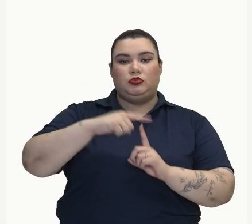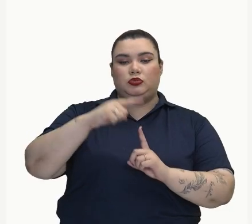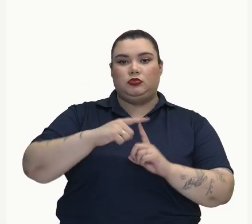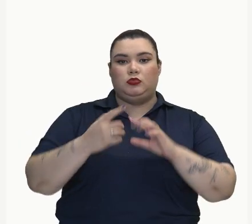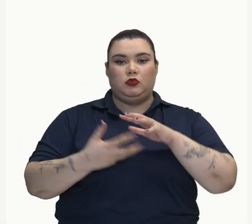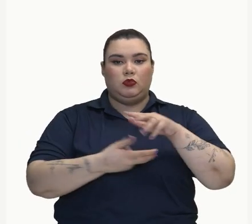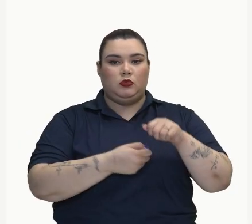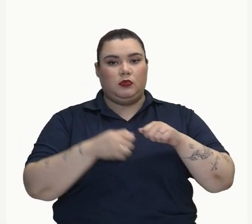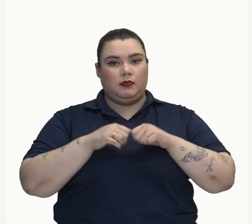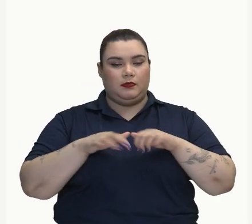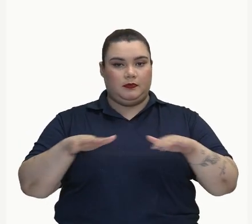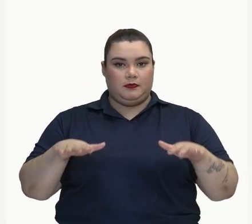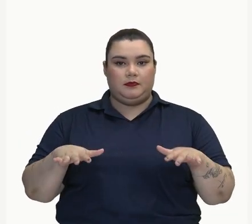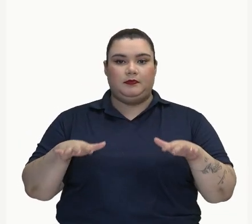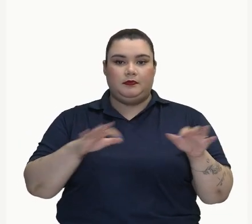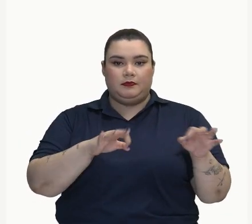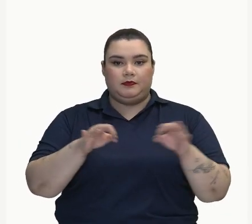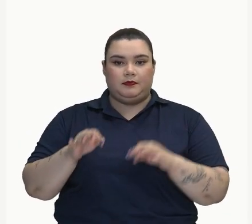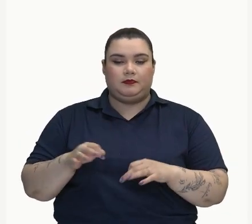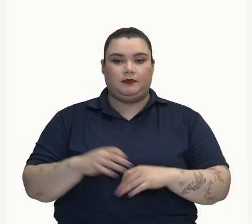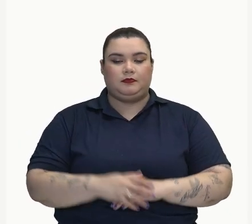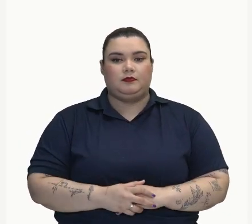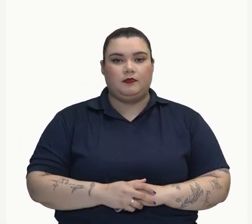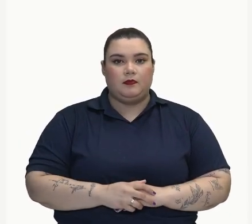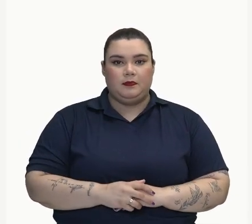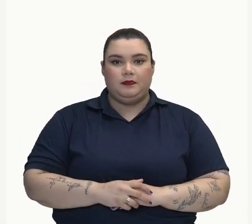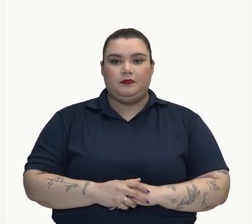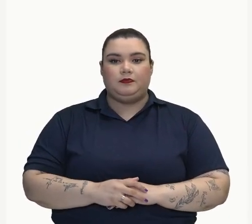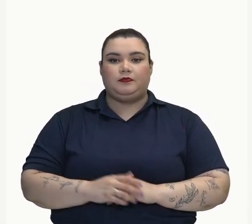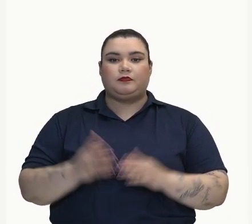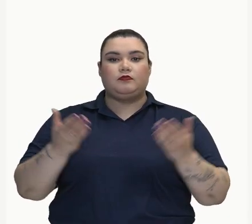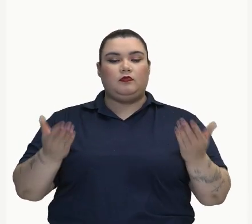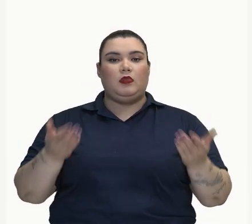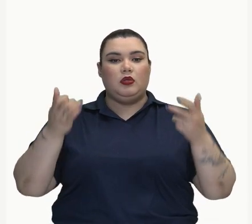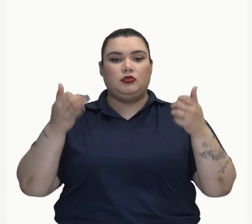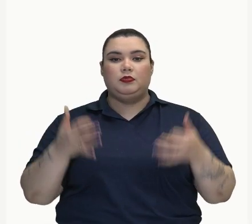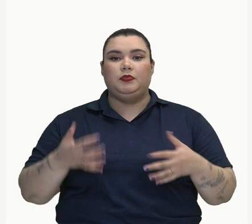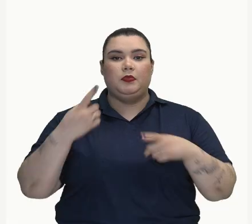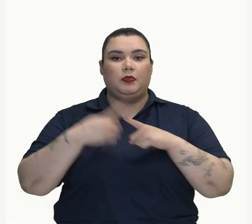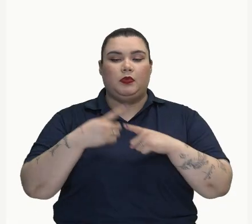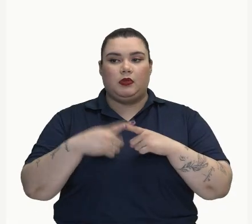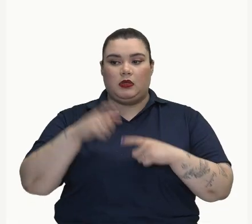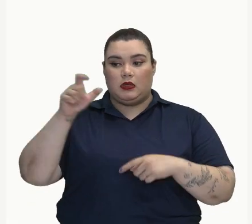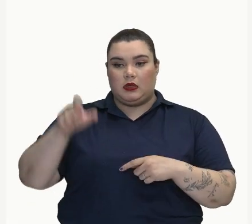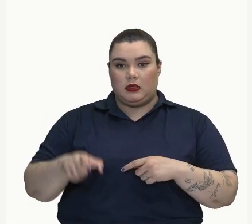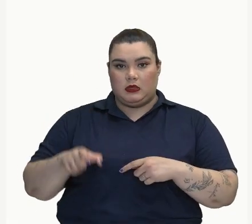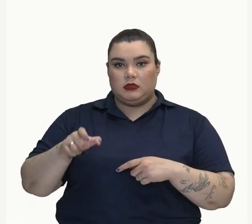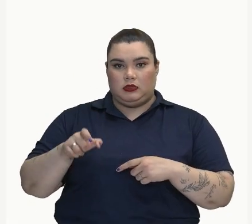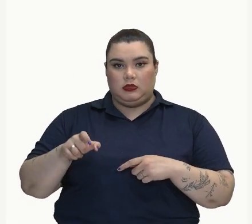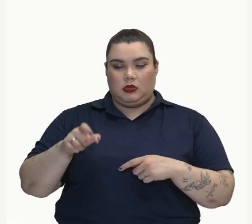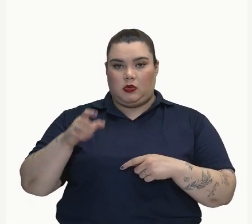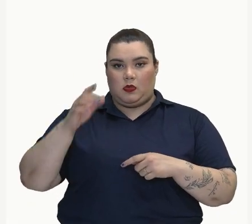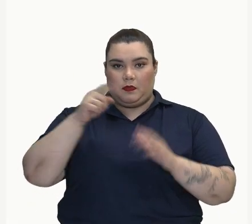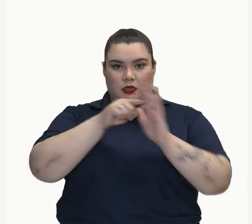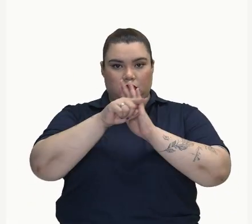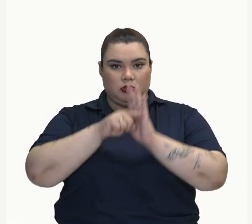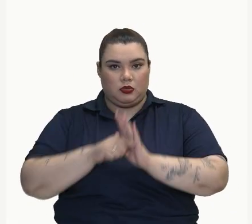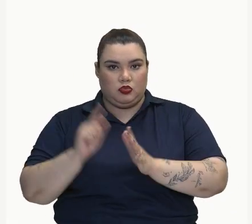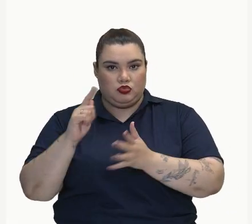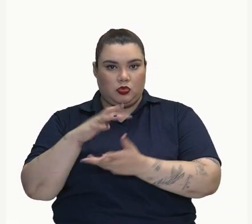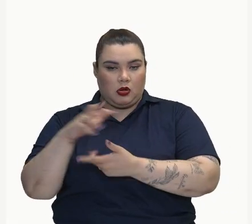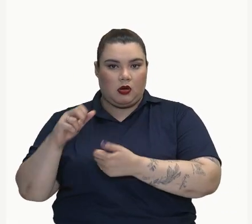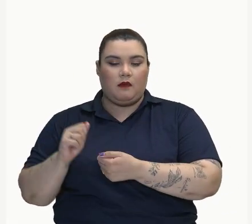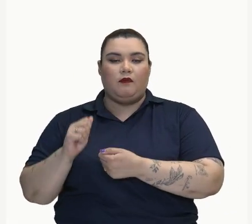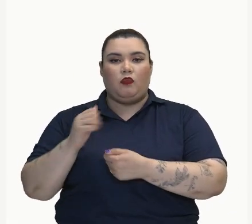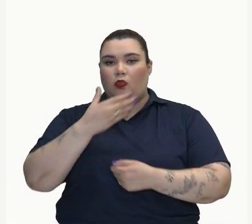a uma globalização, uma outra globalização. Isso porque Milton Santos, criticando também a